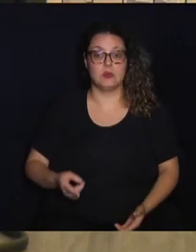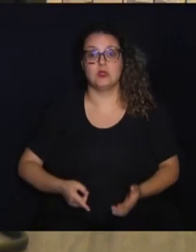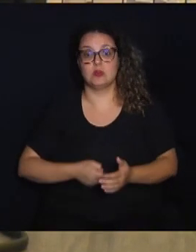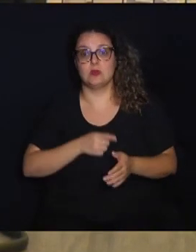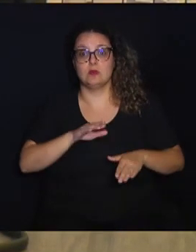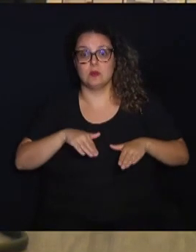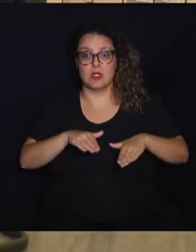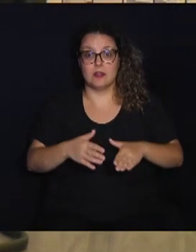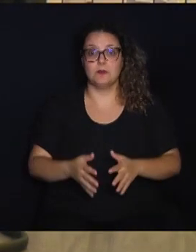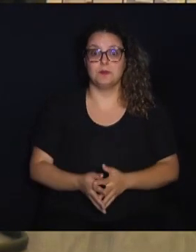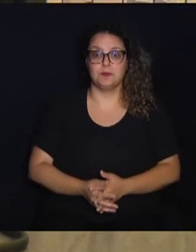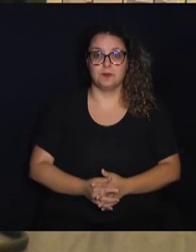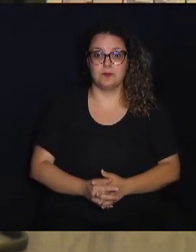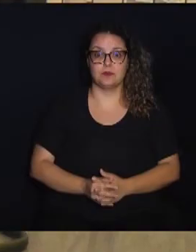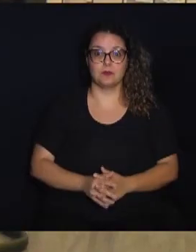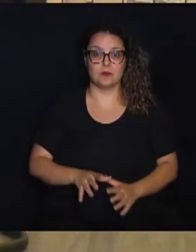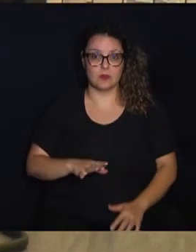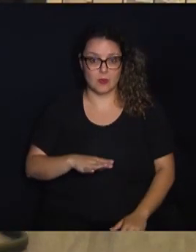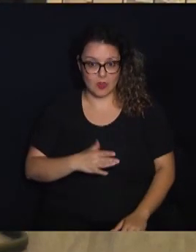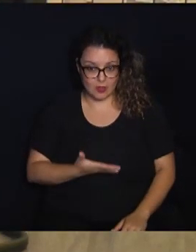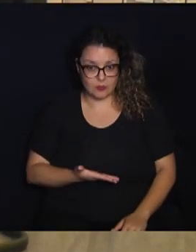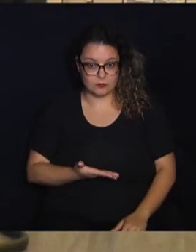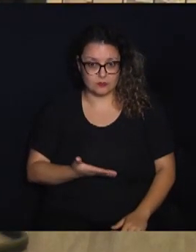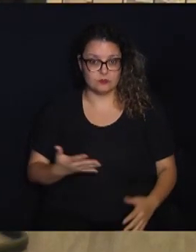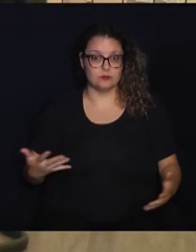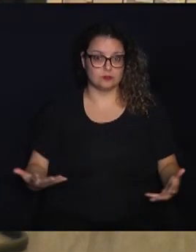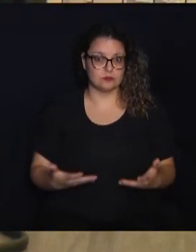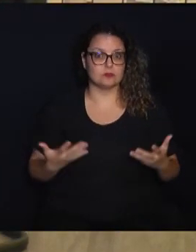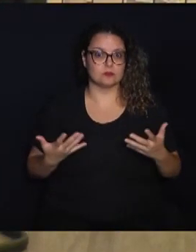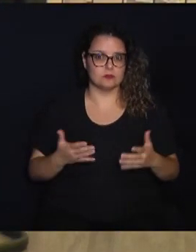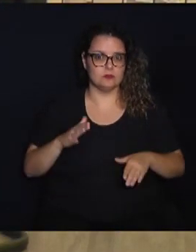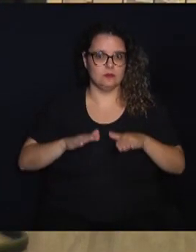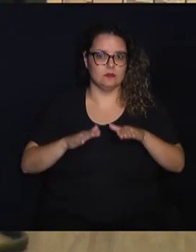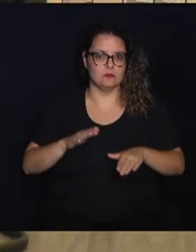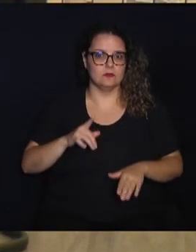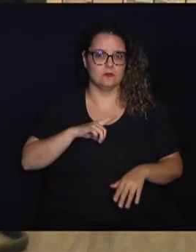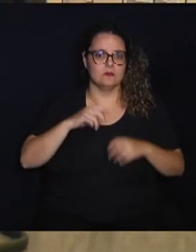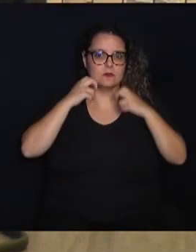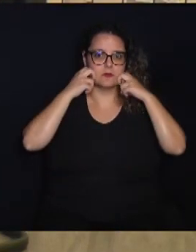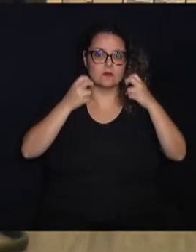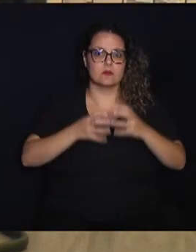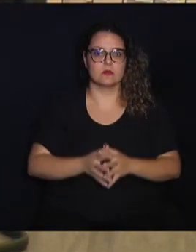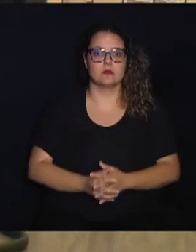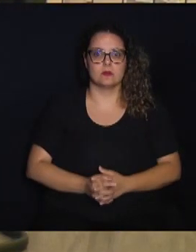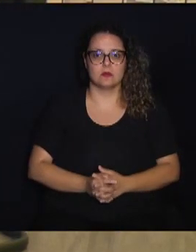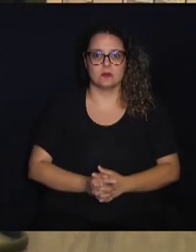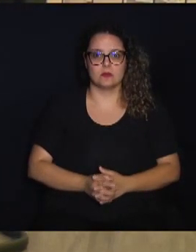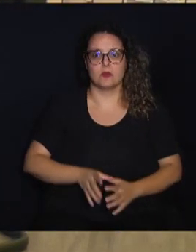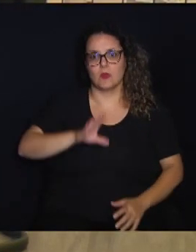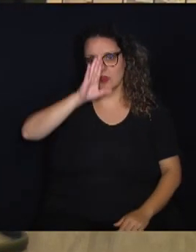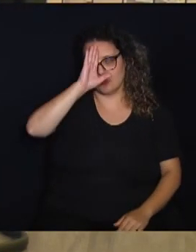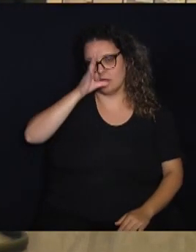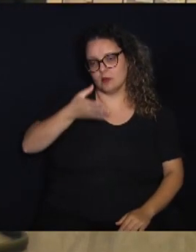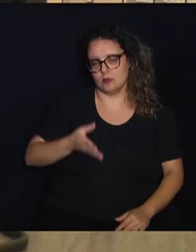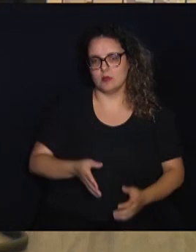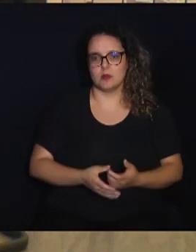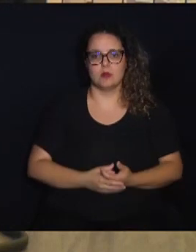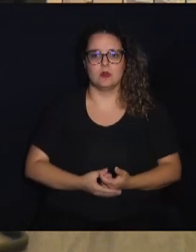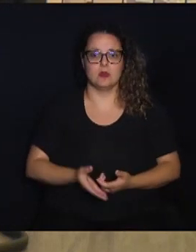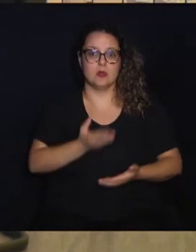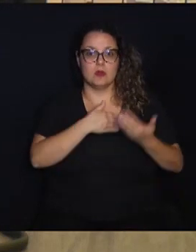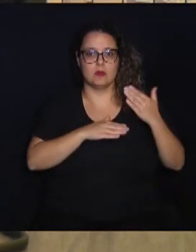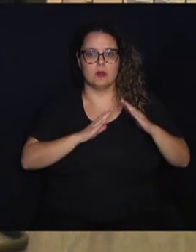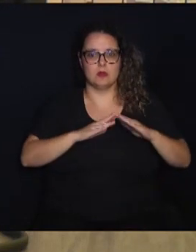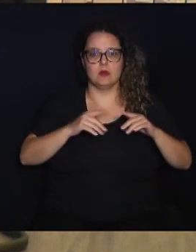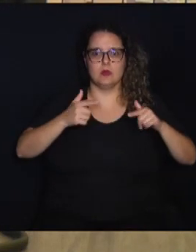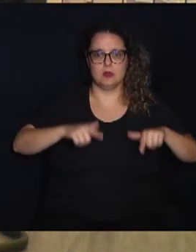passo é a coragem e o incentivo. E às vezes a gente tem vergonha. Principalmente, eu já tinha até ido antes em academia, você vê